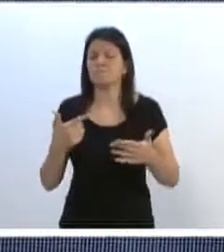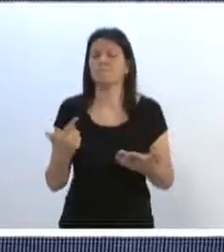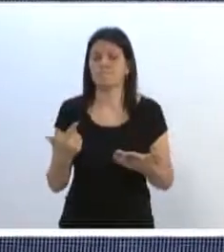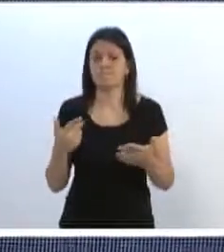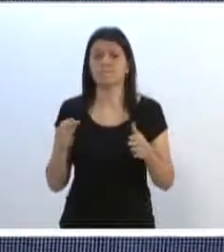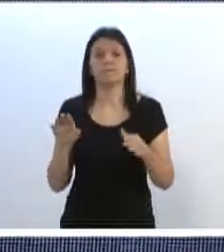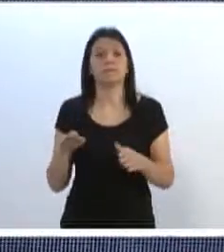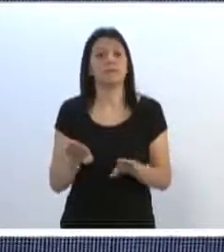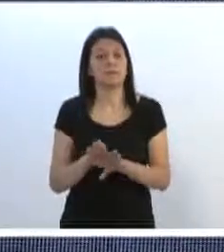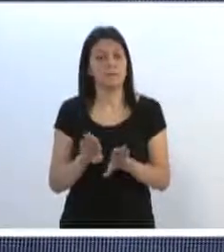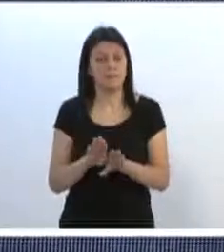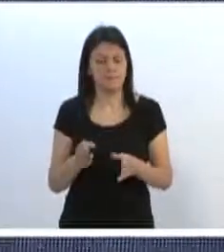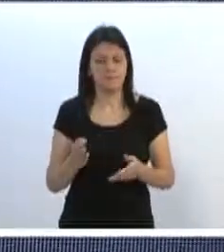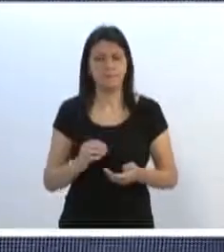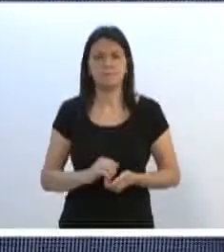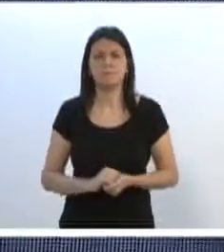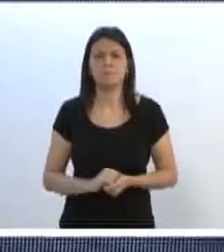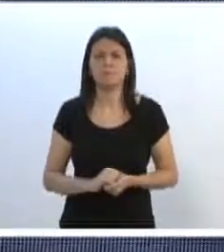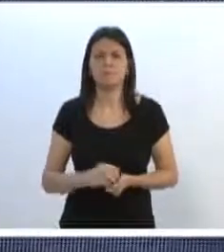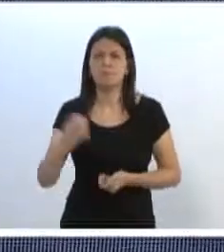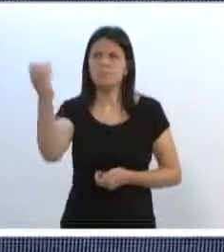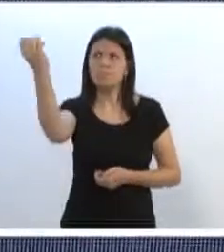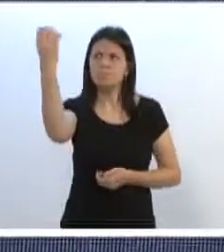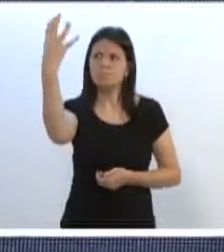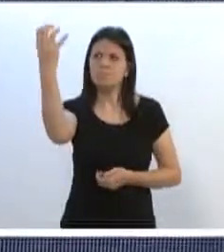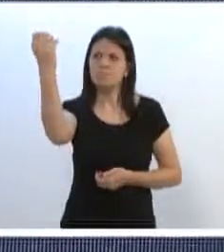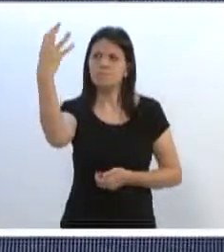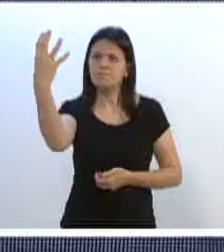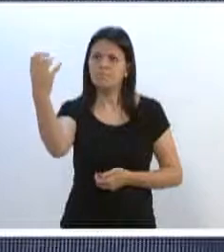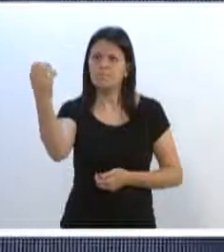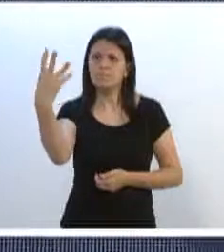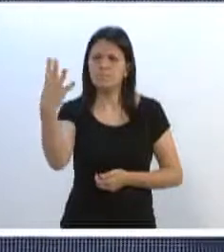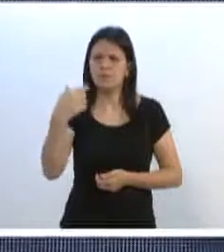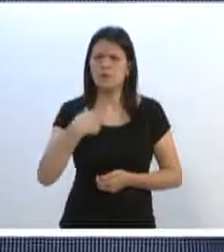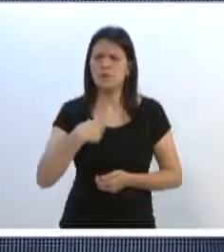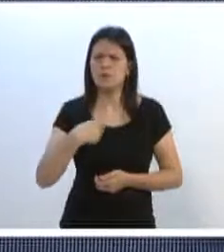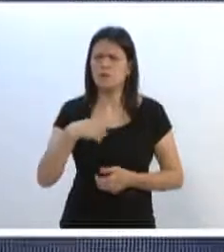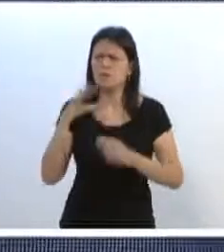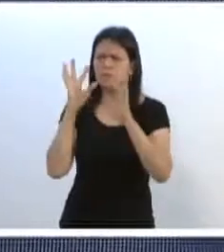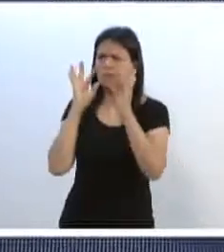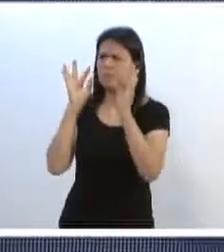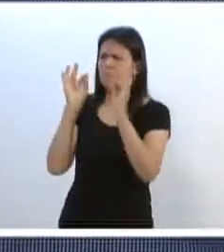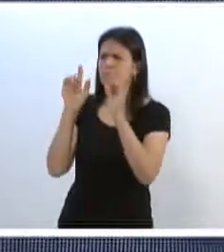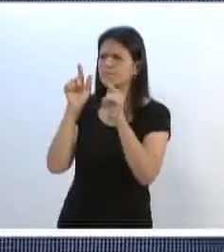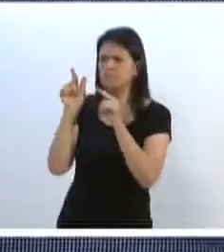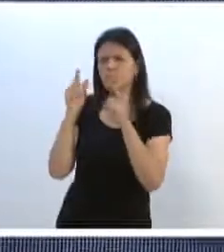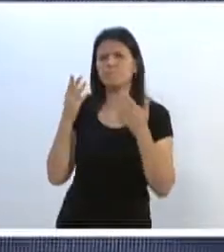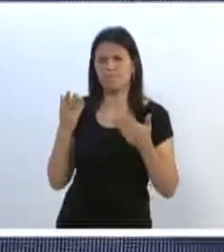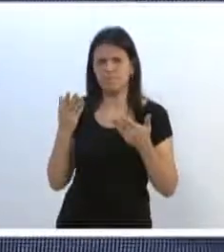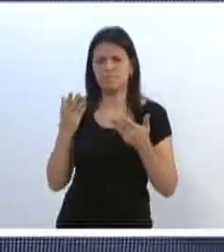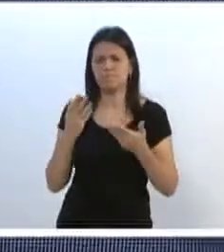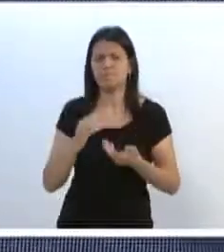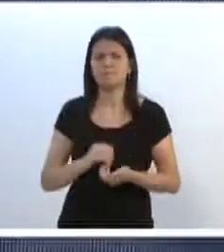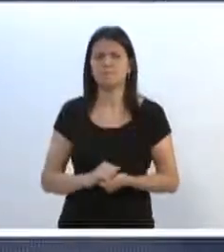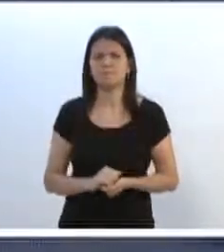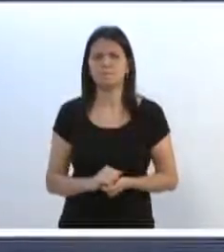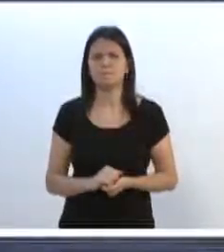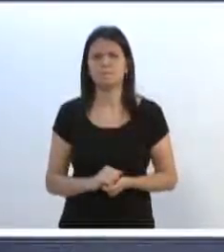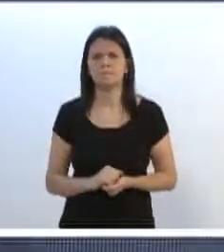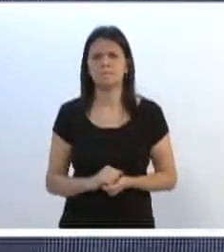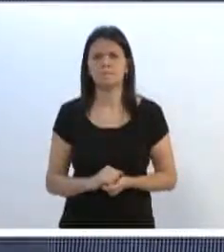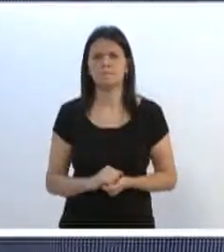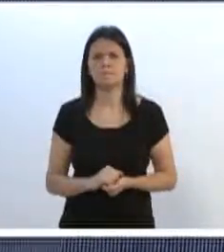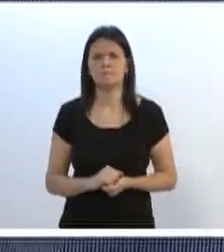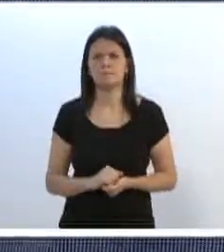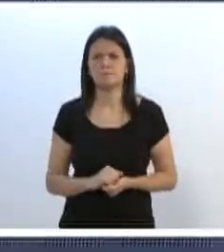inclusive nos semáforos, e fiz questão de fazer a